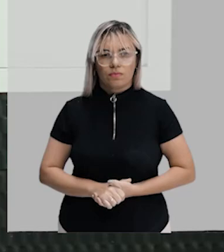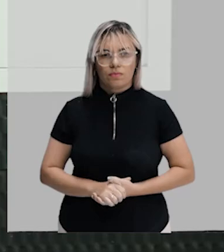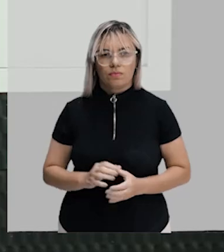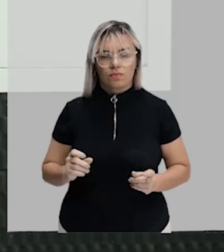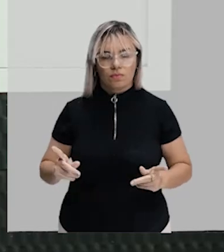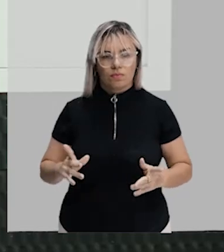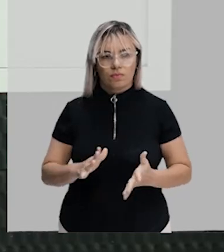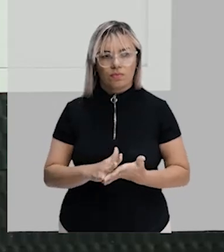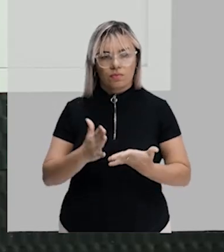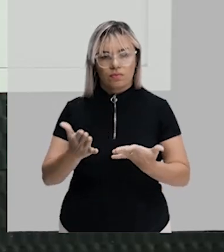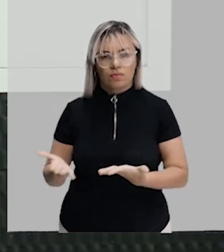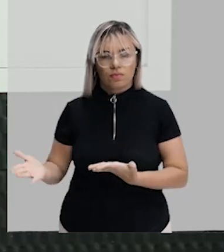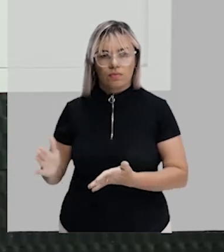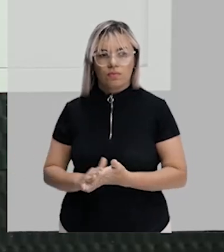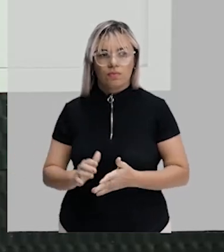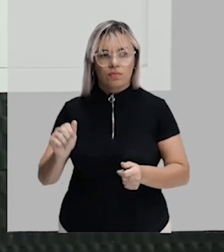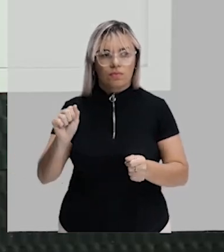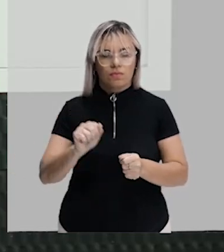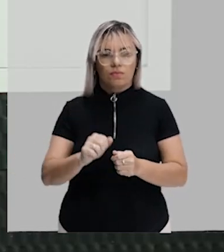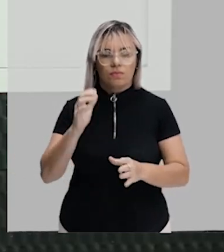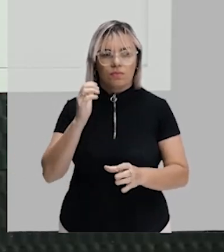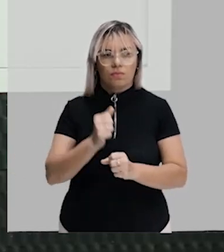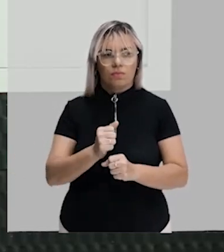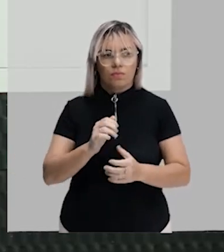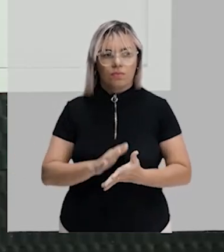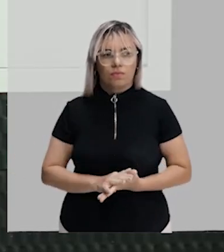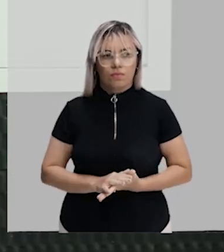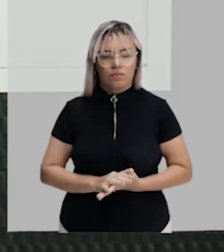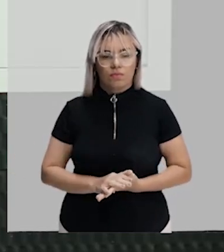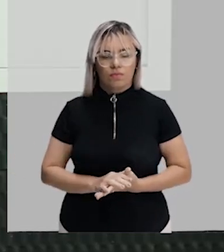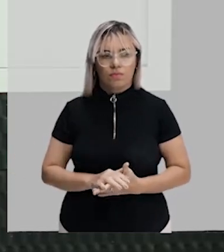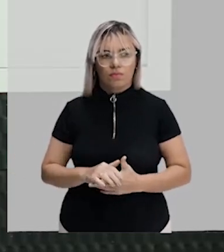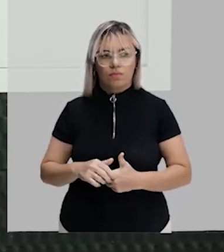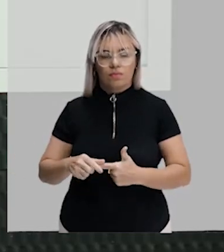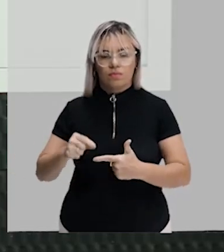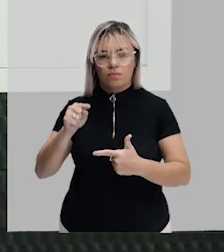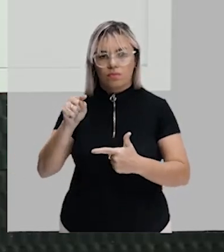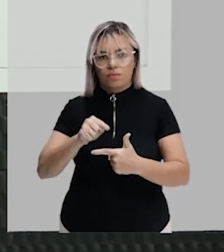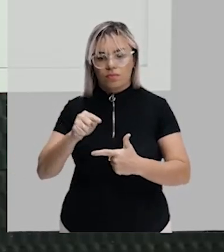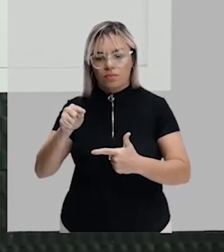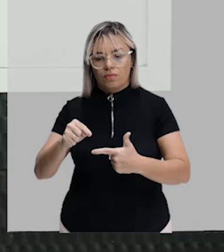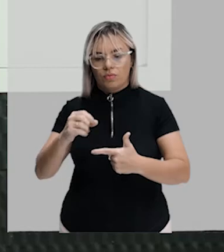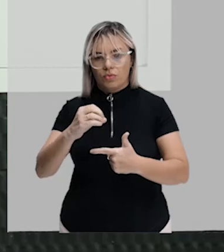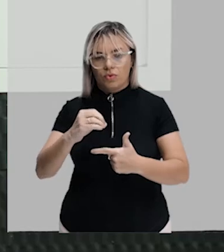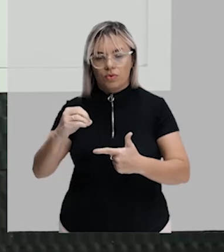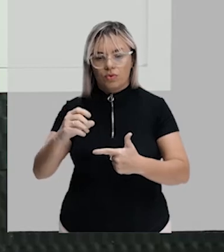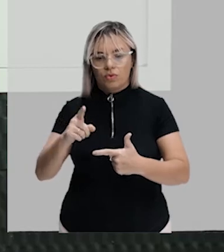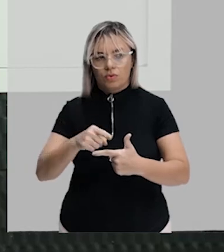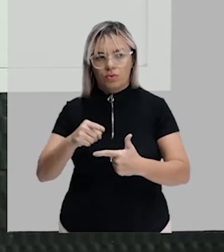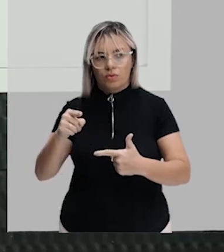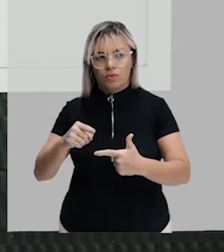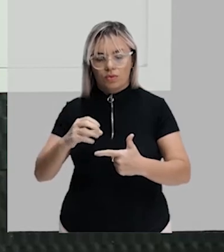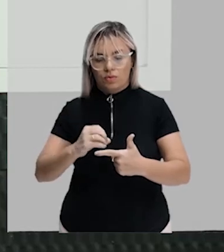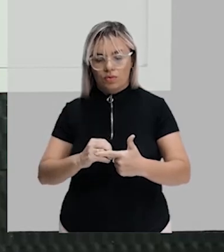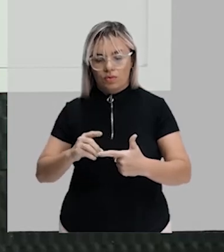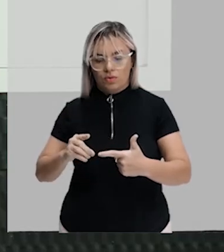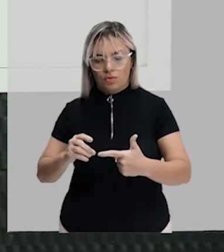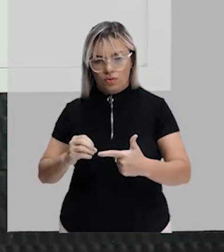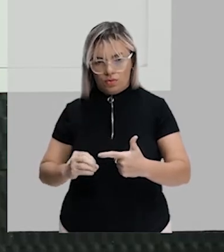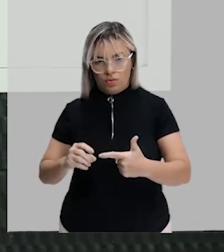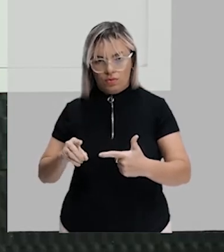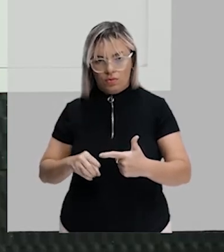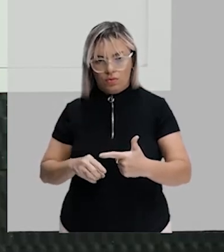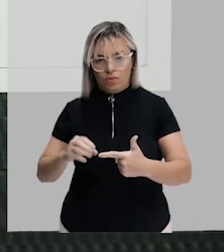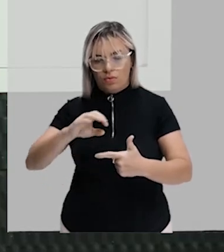Ok? Então, vamos fazer essa conta aqui. Dá para cortar aqui 2 zeros, né? Tá? Vamos dividir aqui